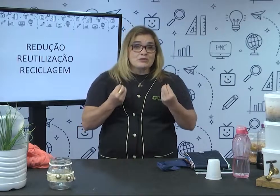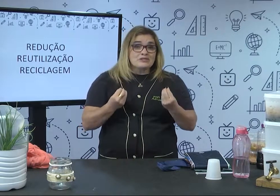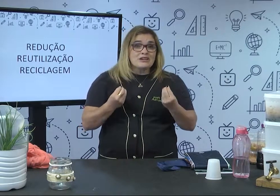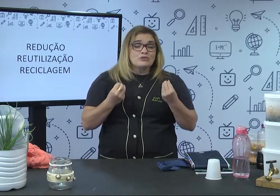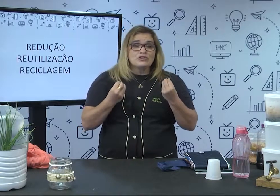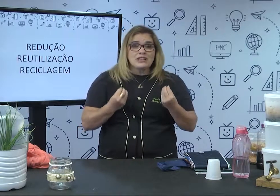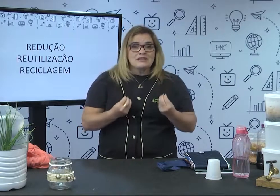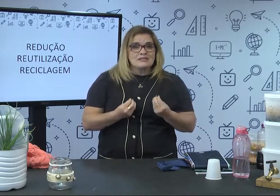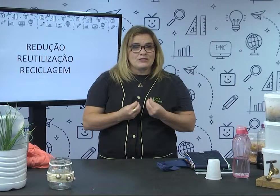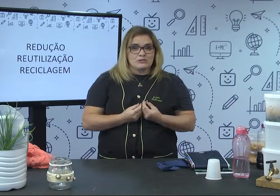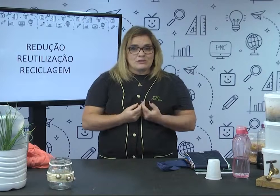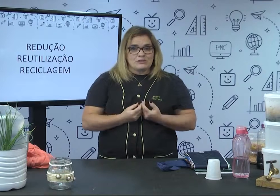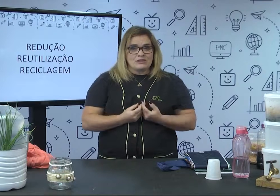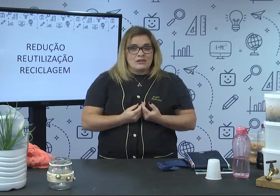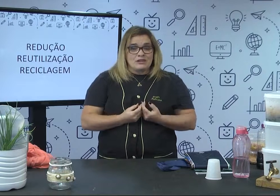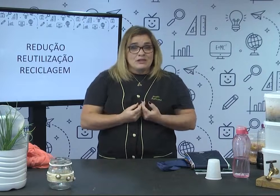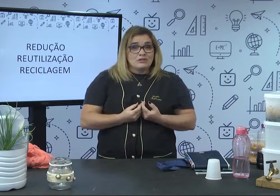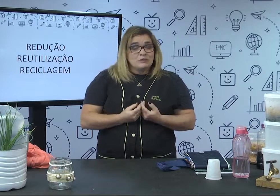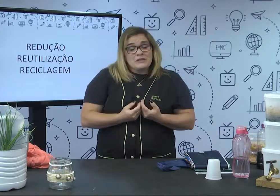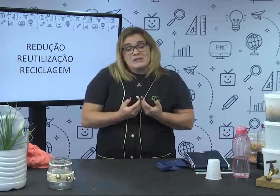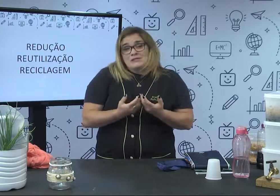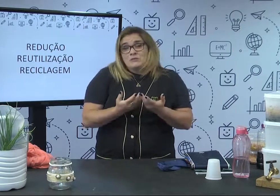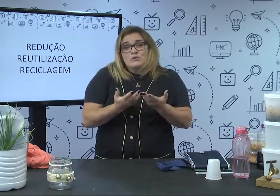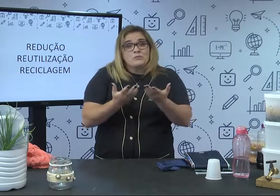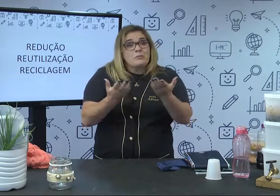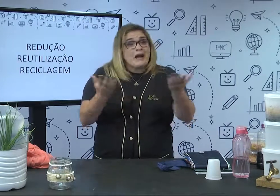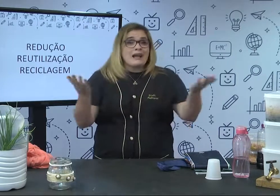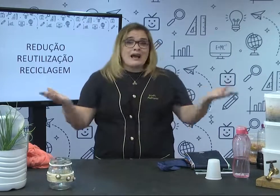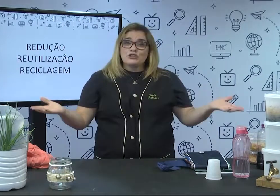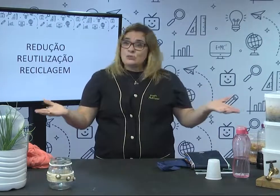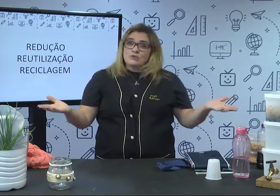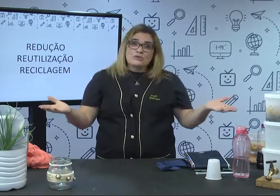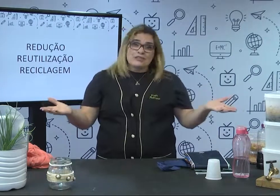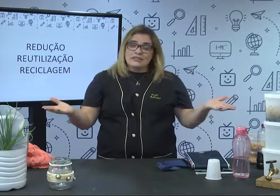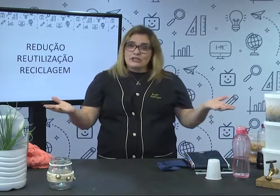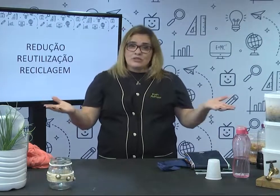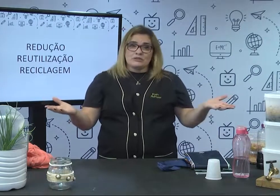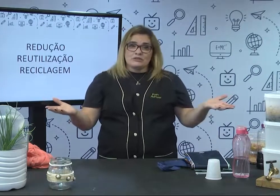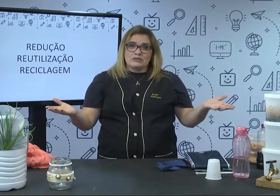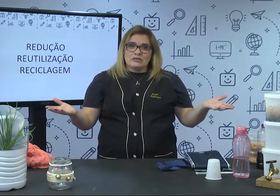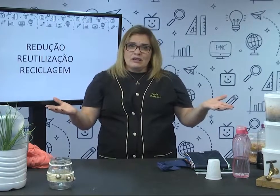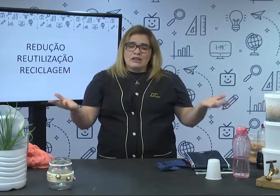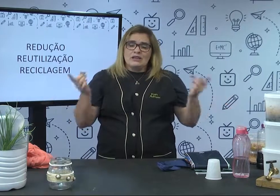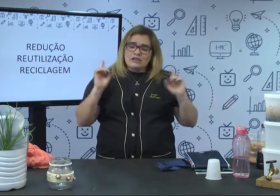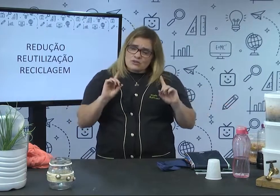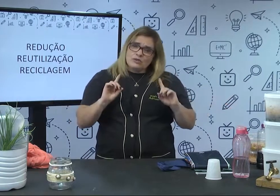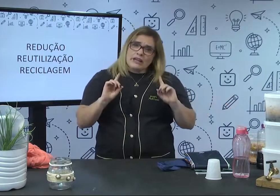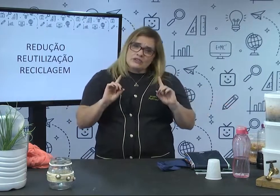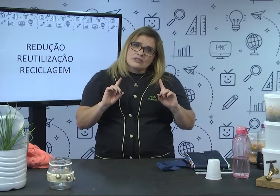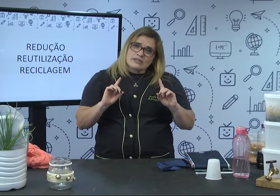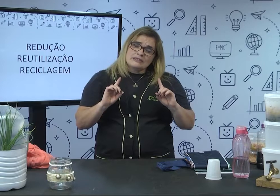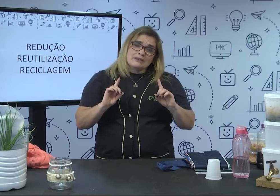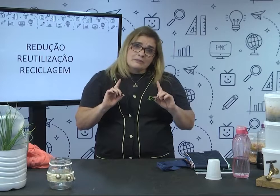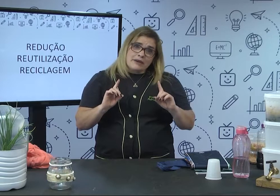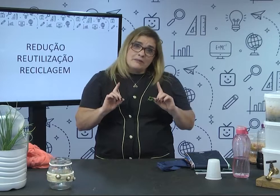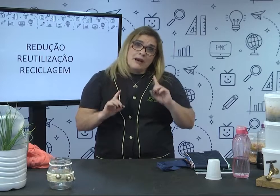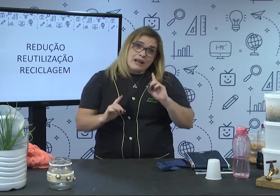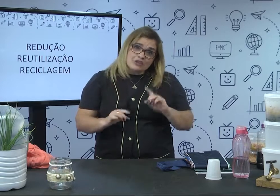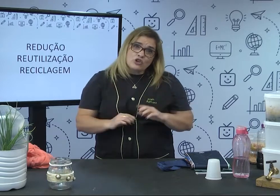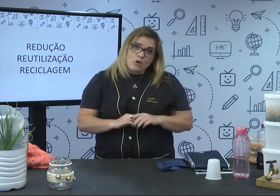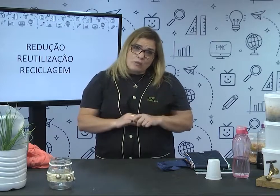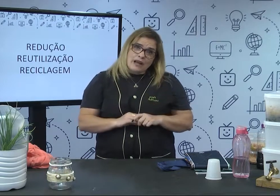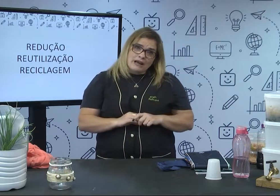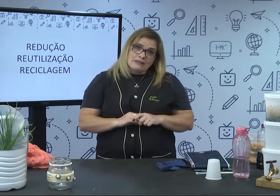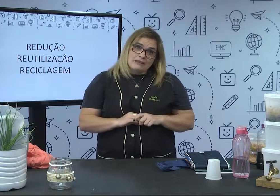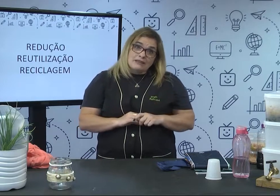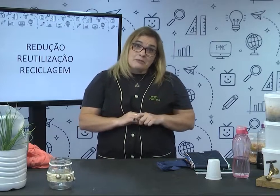de produção de resíduos. Nós precisamos parar de produzir lixo. Isso quer dizer também